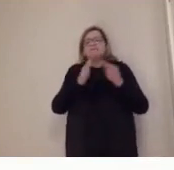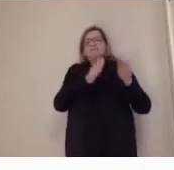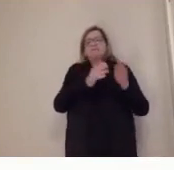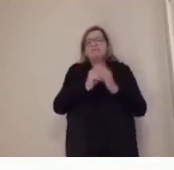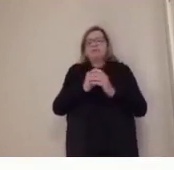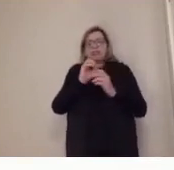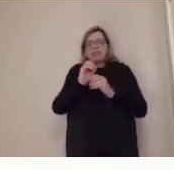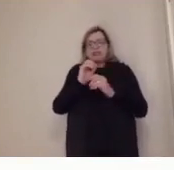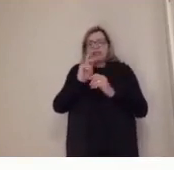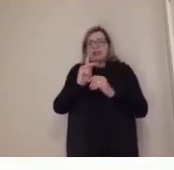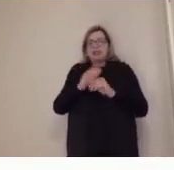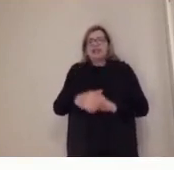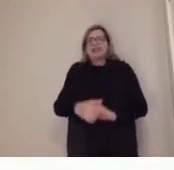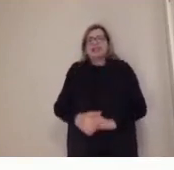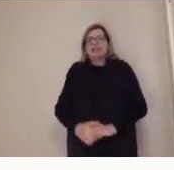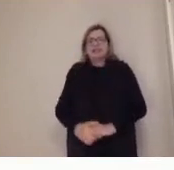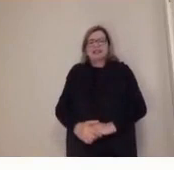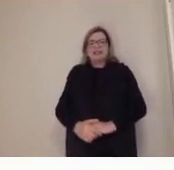né?